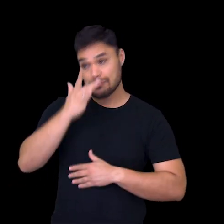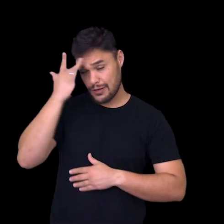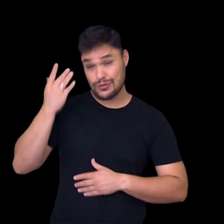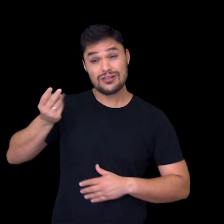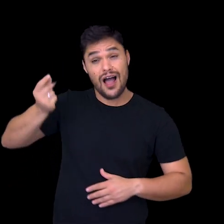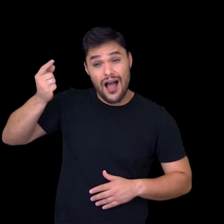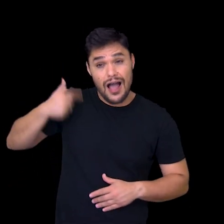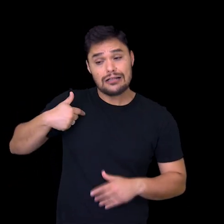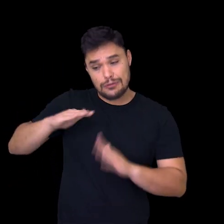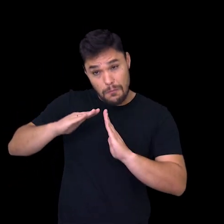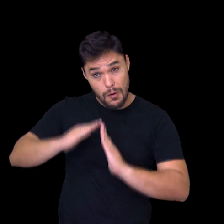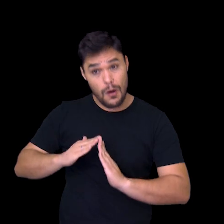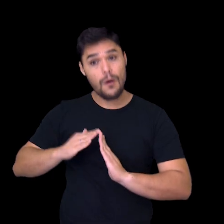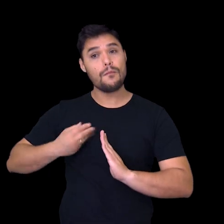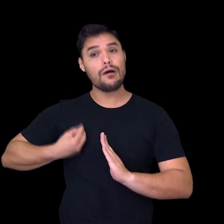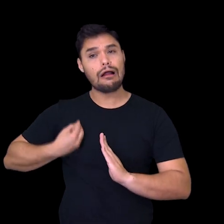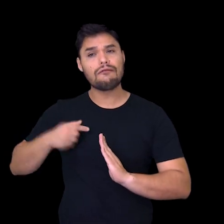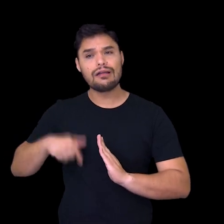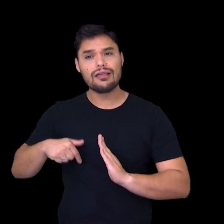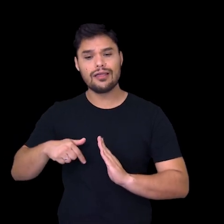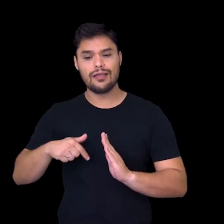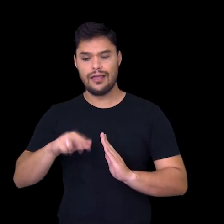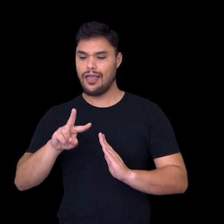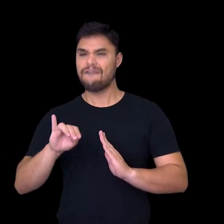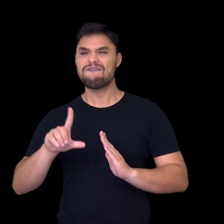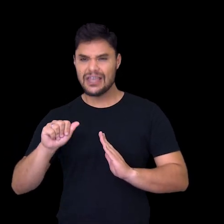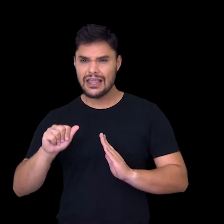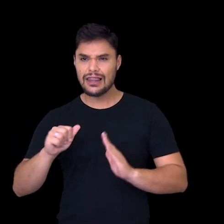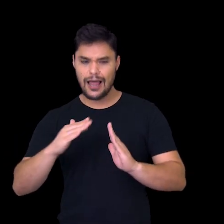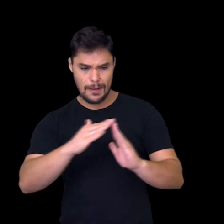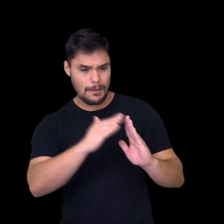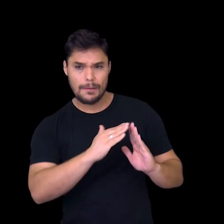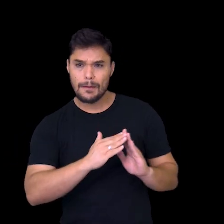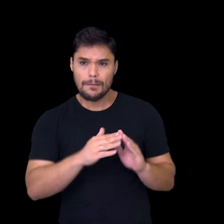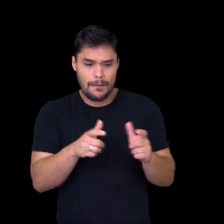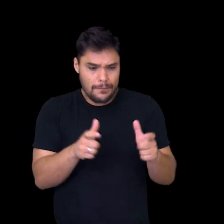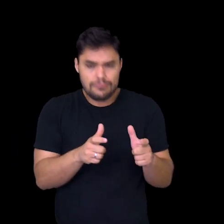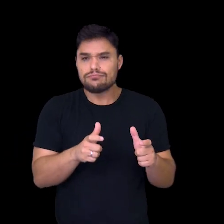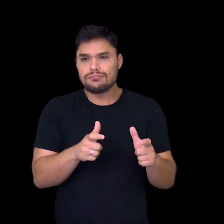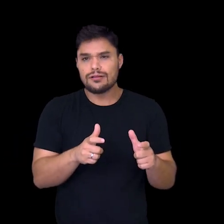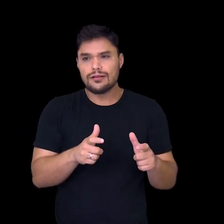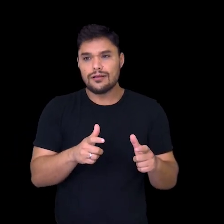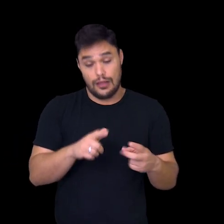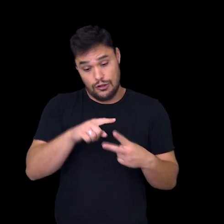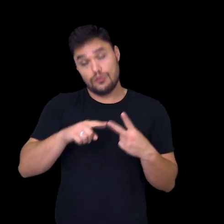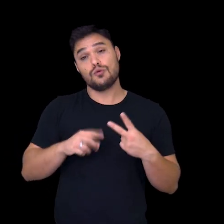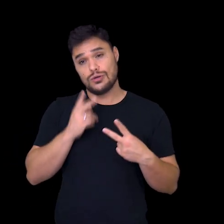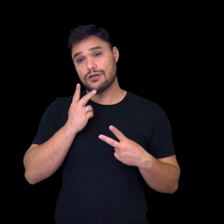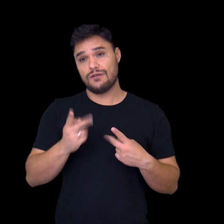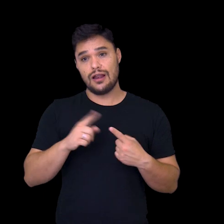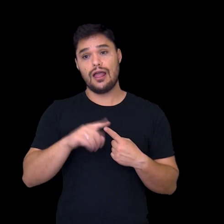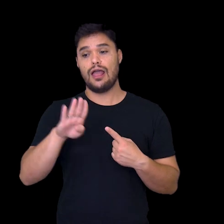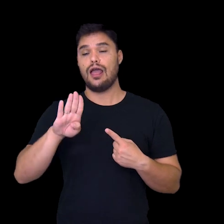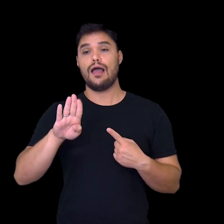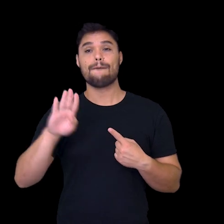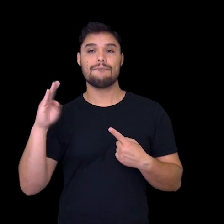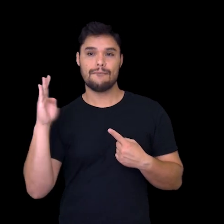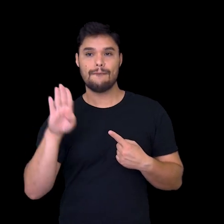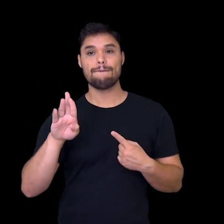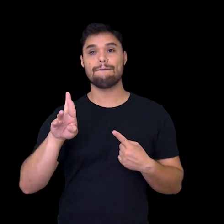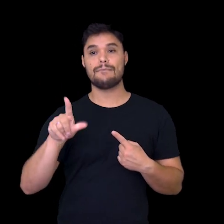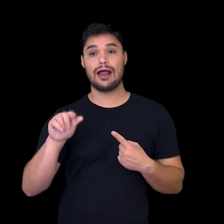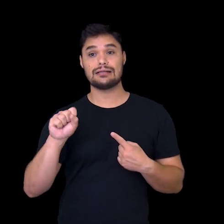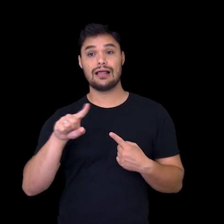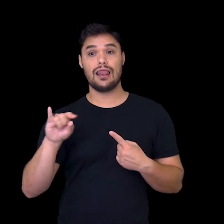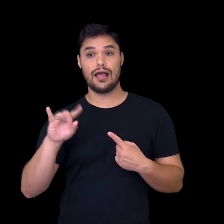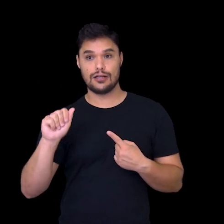estava estabelecido aqui, umas vilas, né? Não sei como é que... Eu gostaria até que a senhora me definisse melhor. 65 anos do Congresso